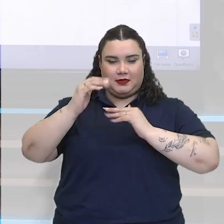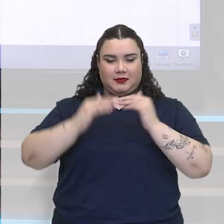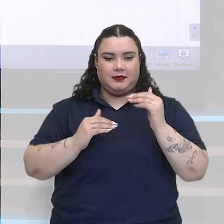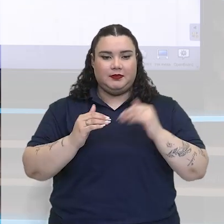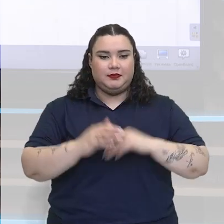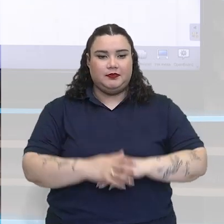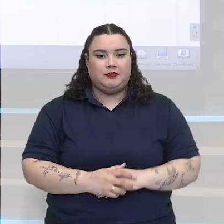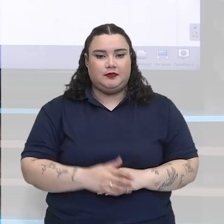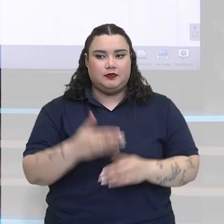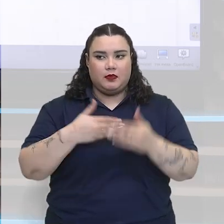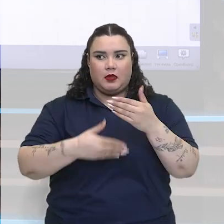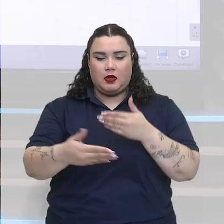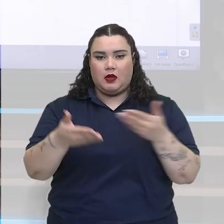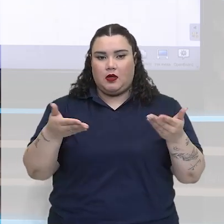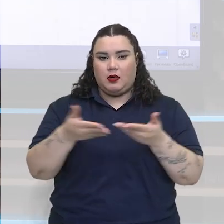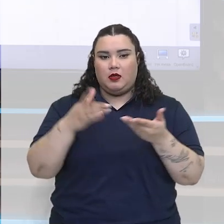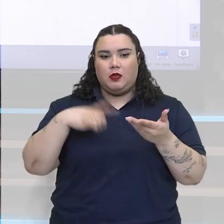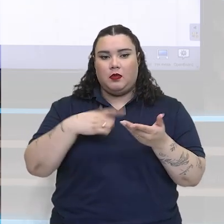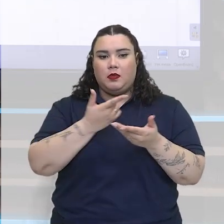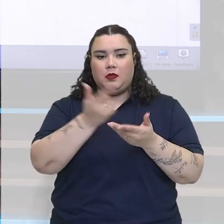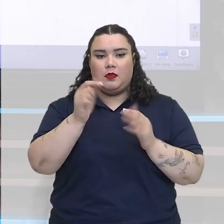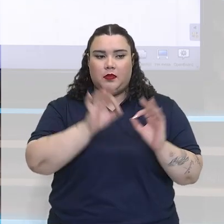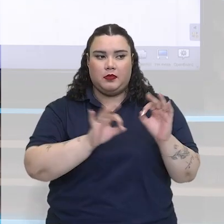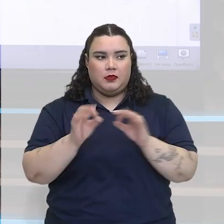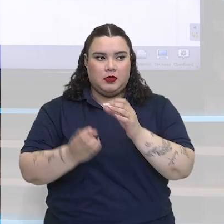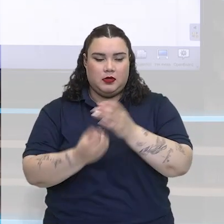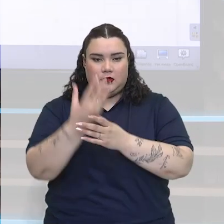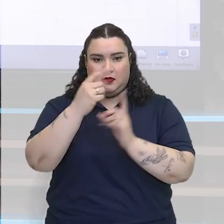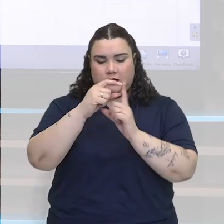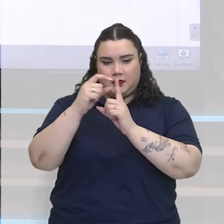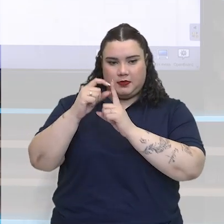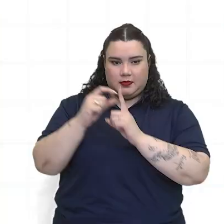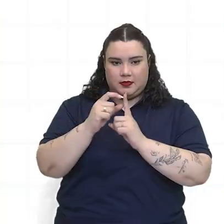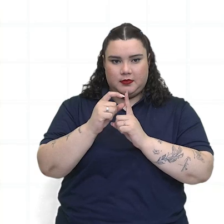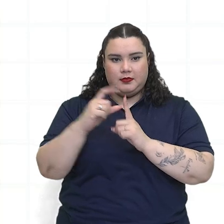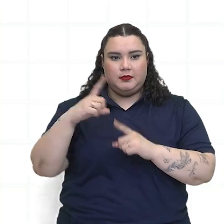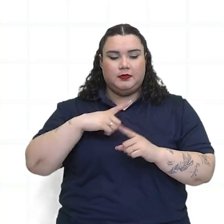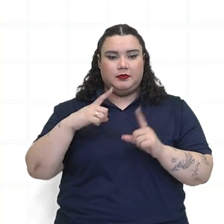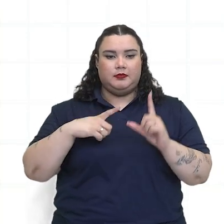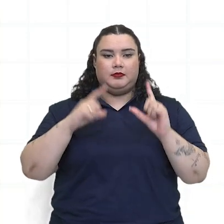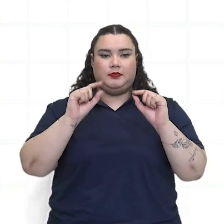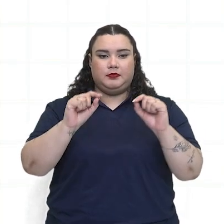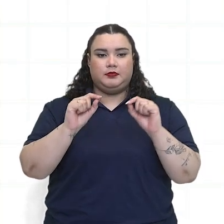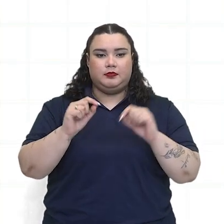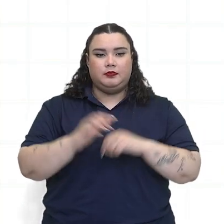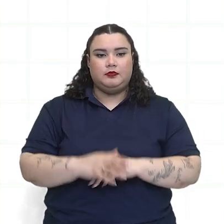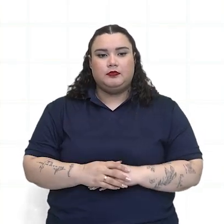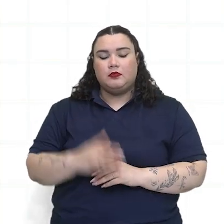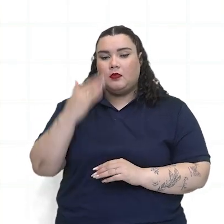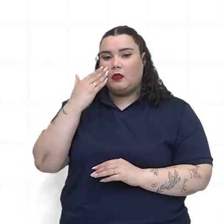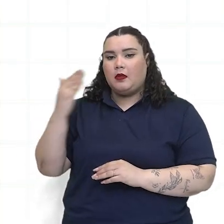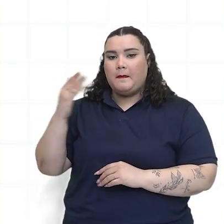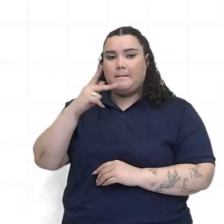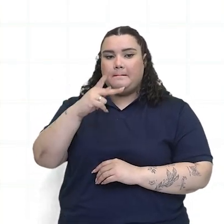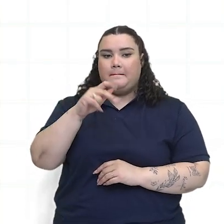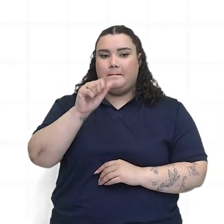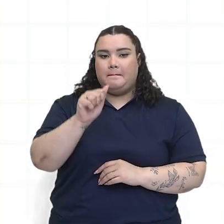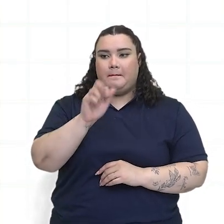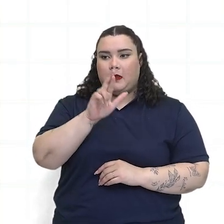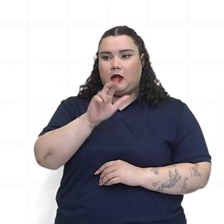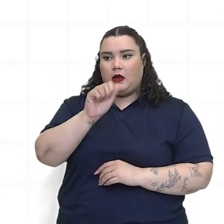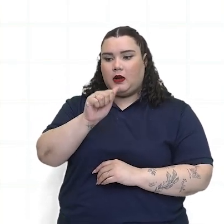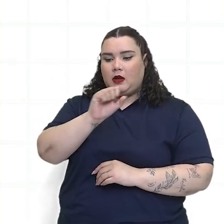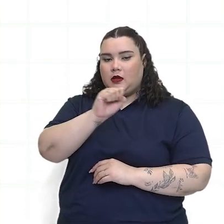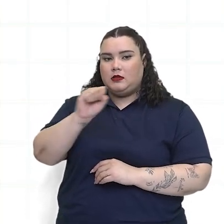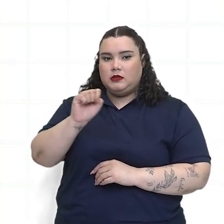Vamos conhecer agora outros processos de formação de palavra. Agora nós temos a derivação